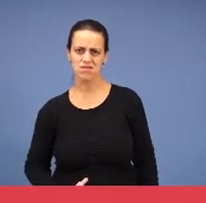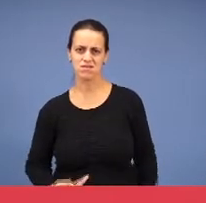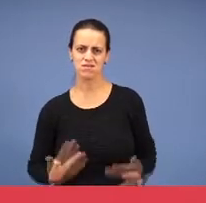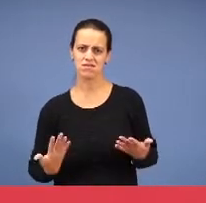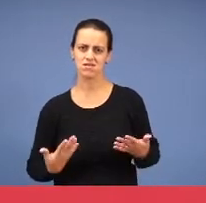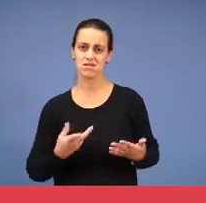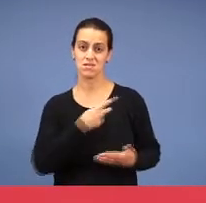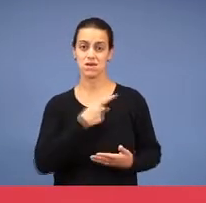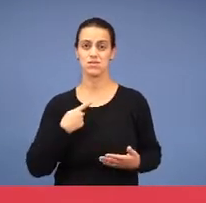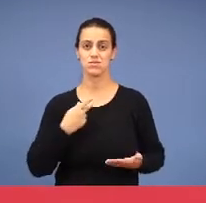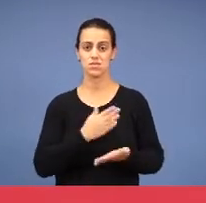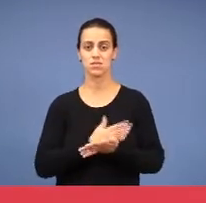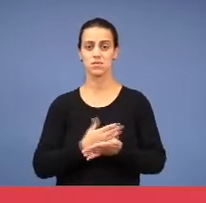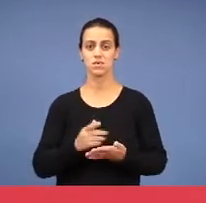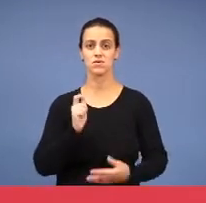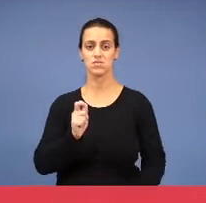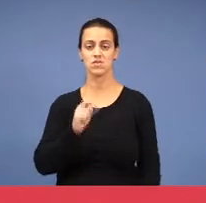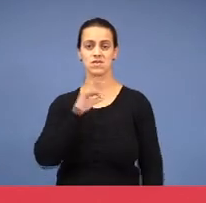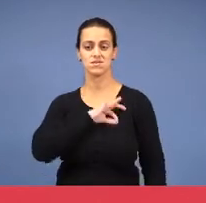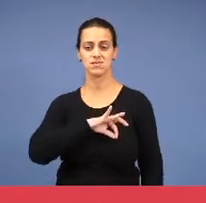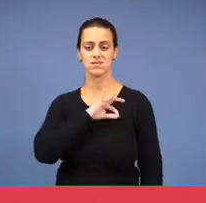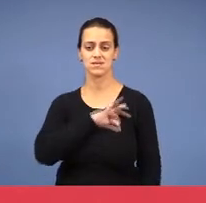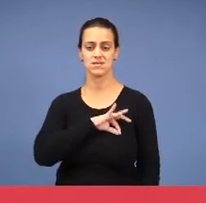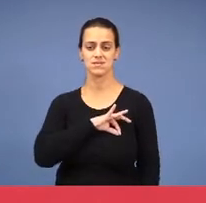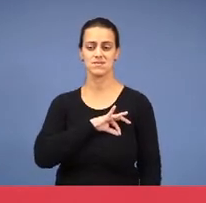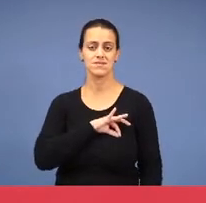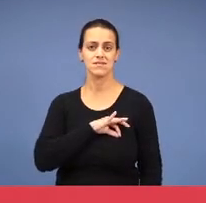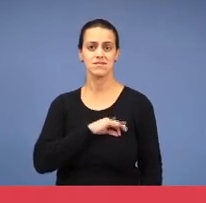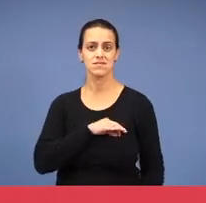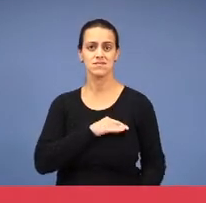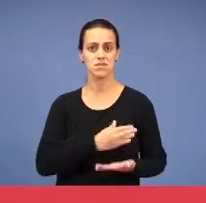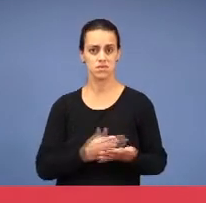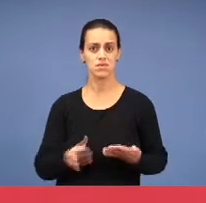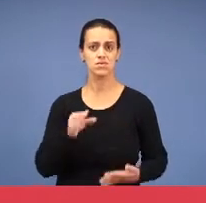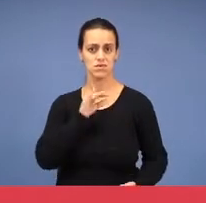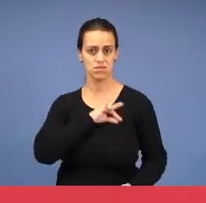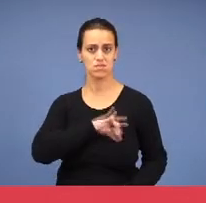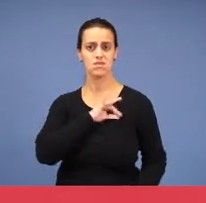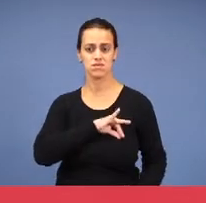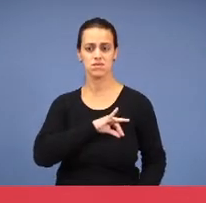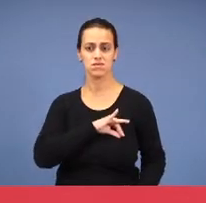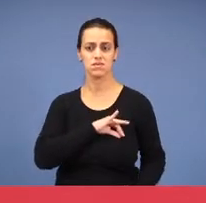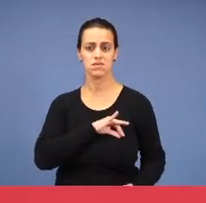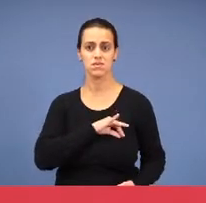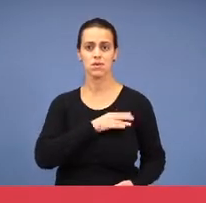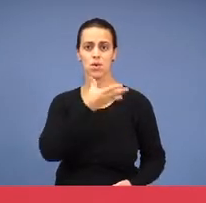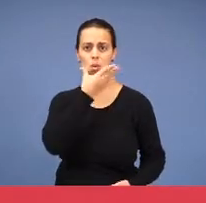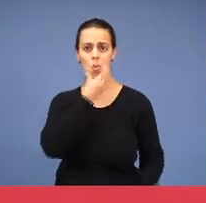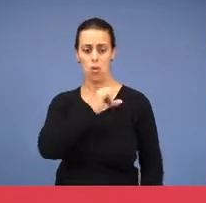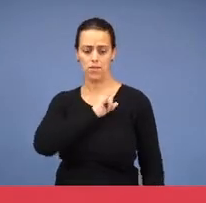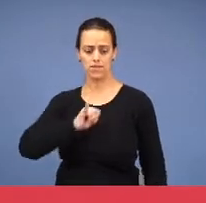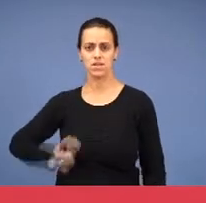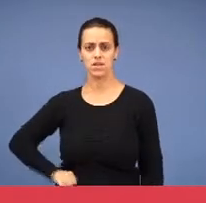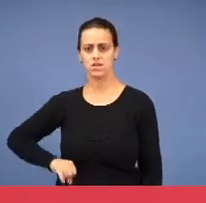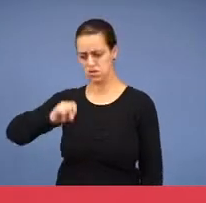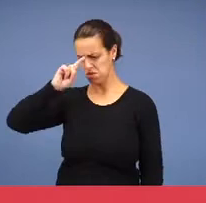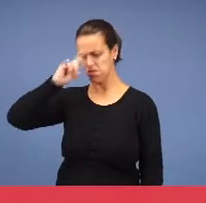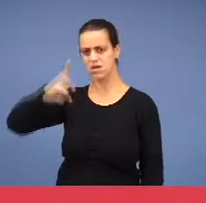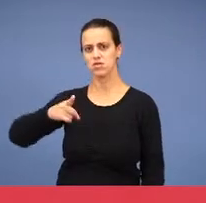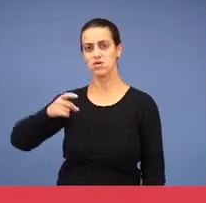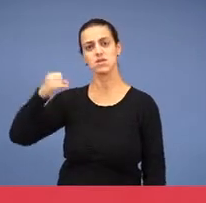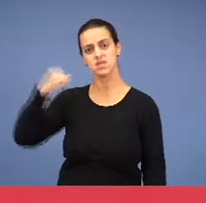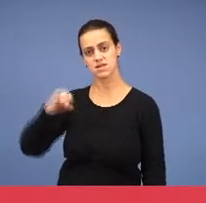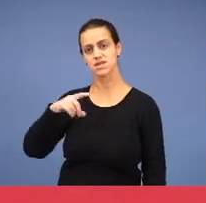ganhar. Constantino aqui mandou pagar em todos os lugares. A ordem dele era essa aqui. Onde passar